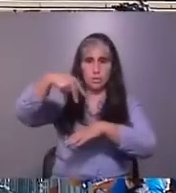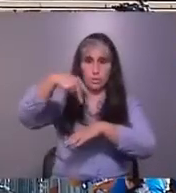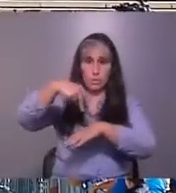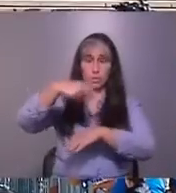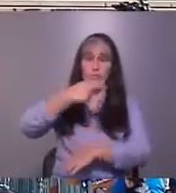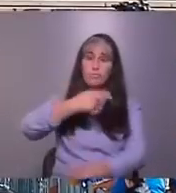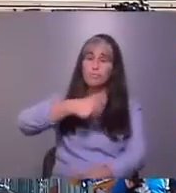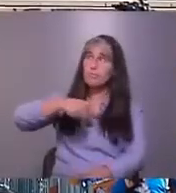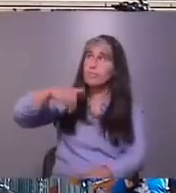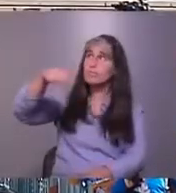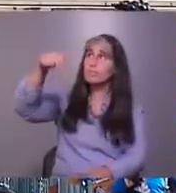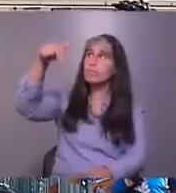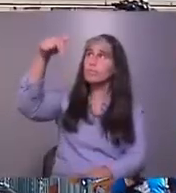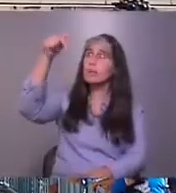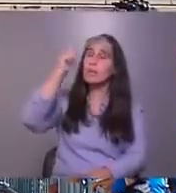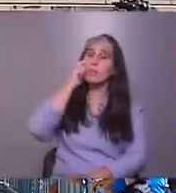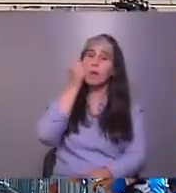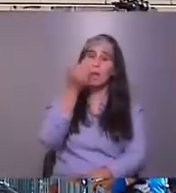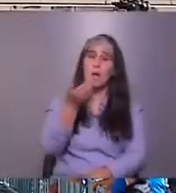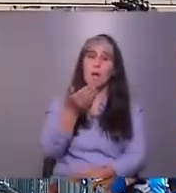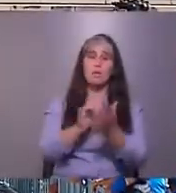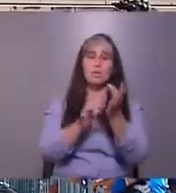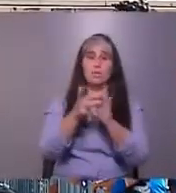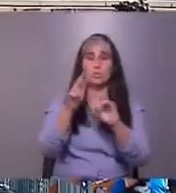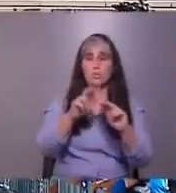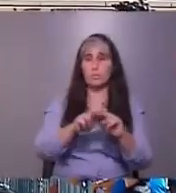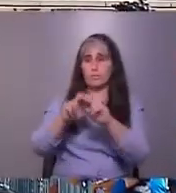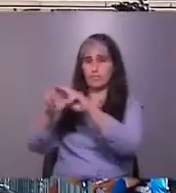aos céus, onde está sentado à direita do Pai.